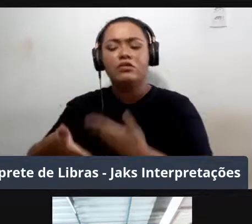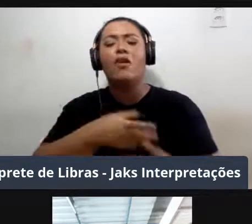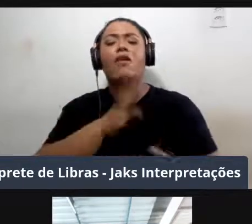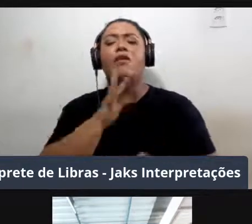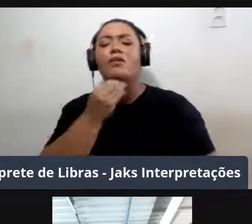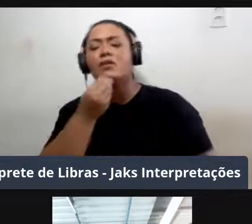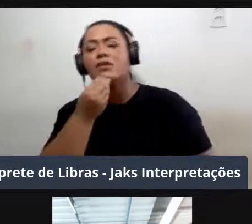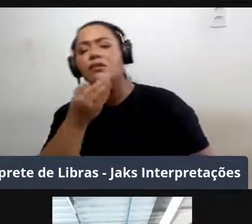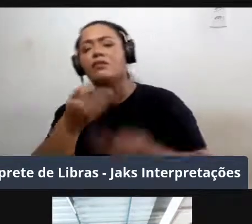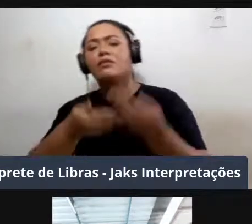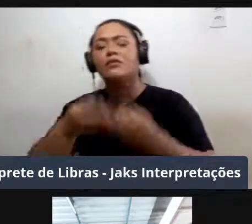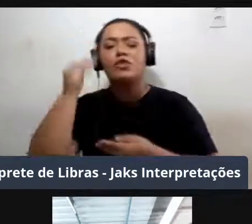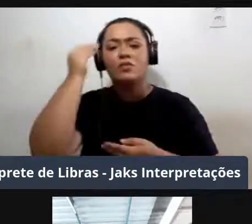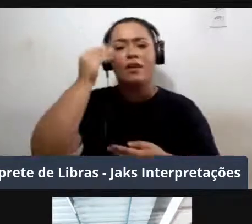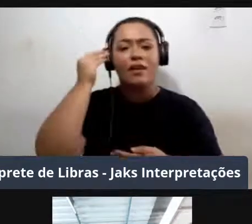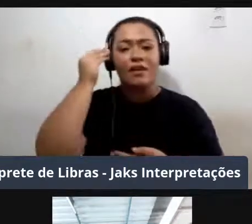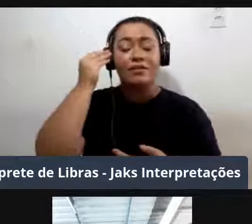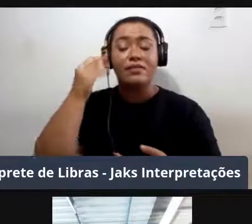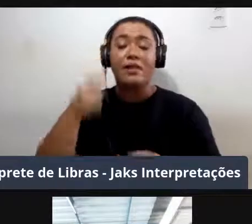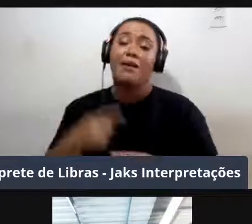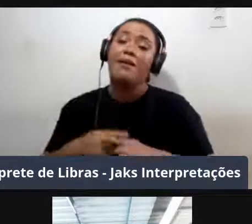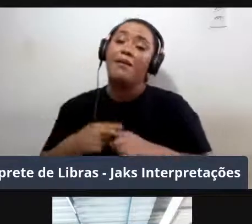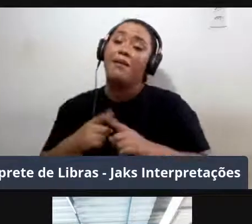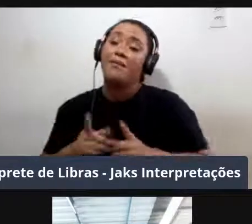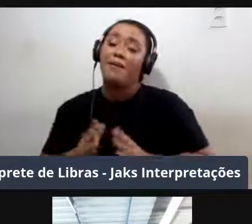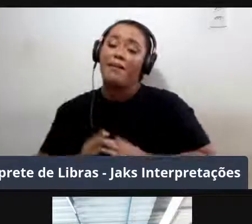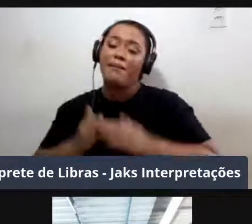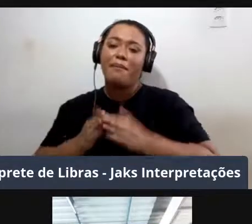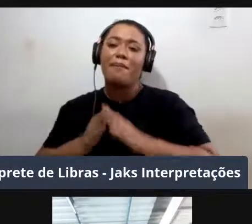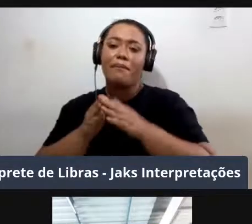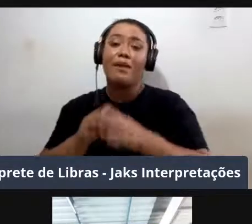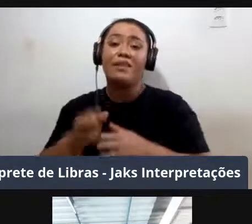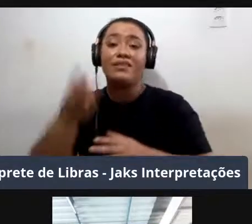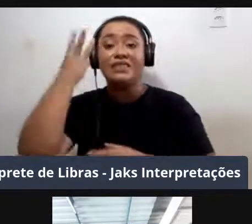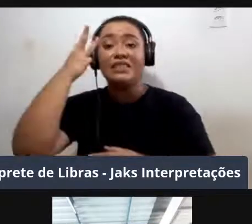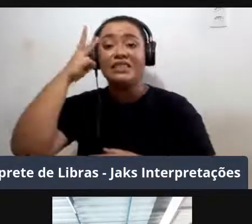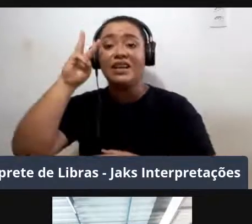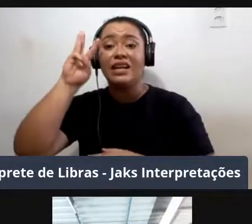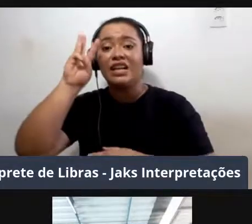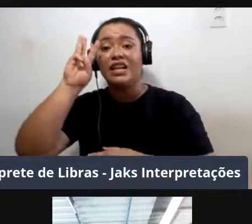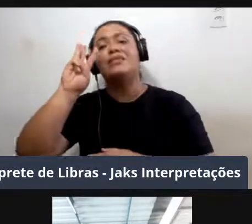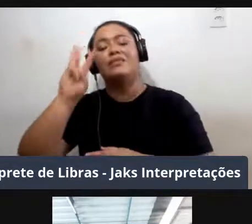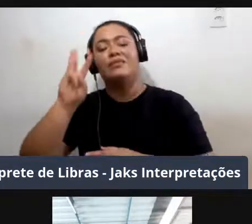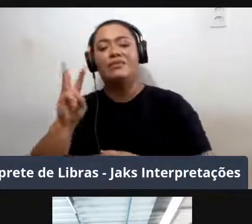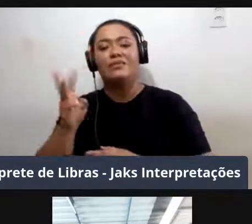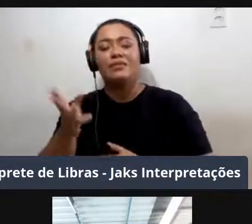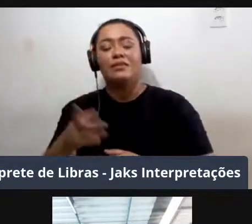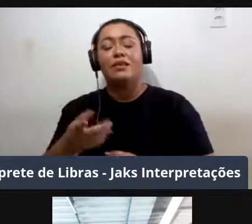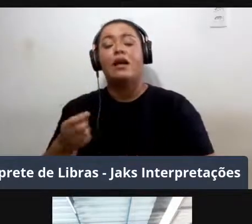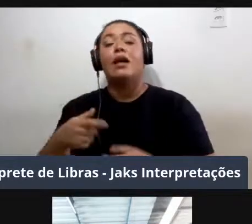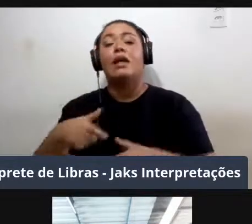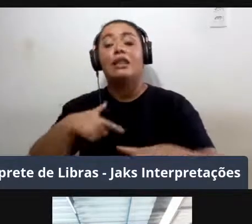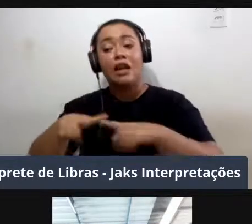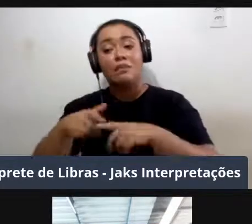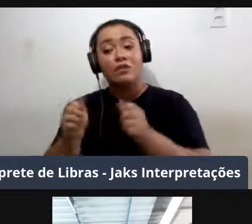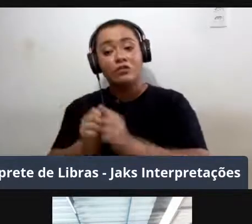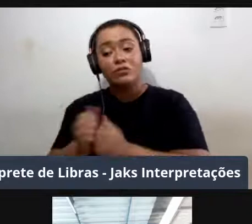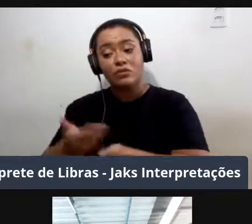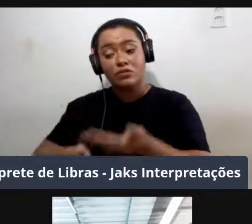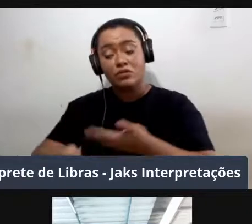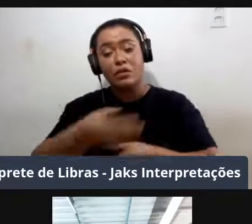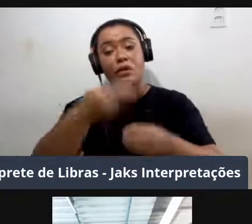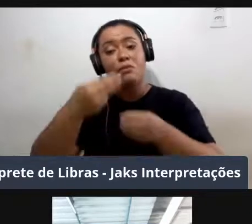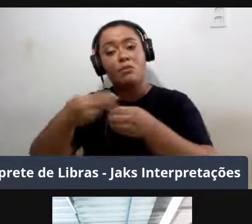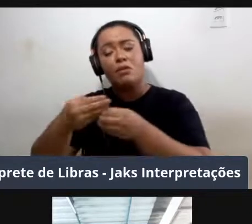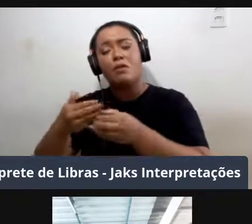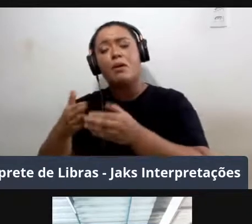barco a gente passa 3 dias viajando. Então nós trabalhamos em parceria com os municípios, pedindo apoio das secretarias de